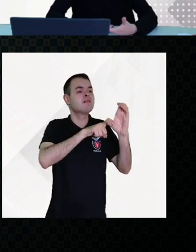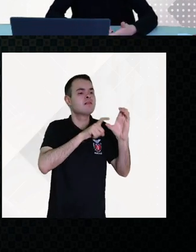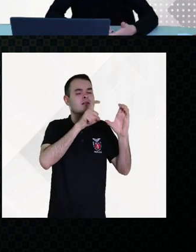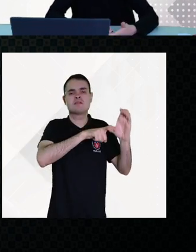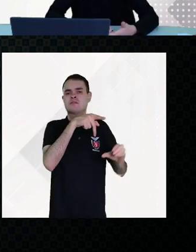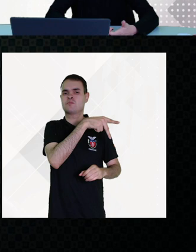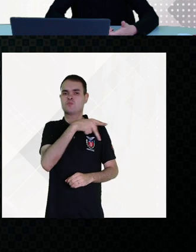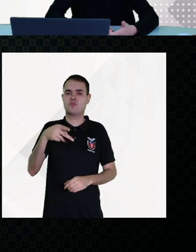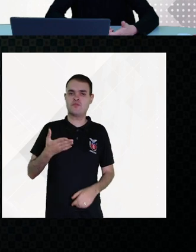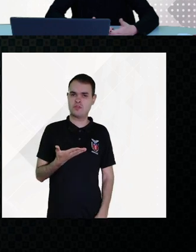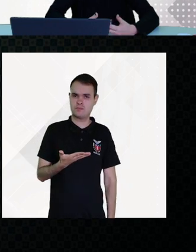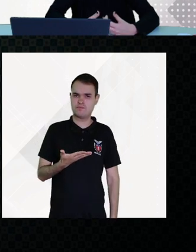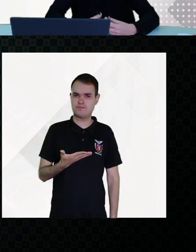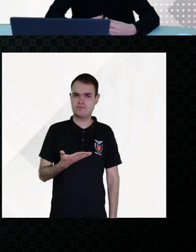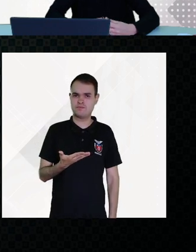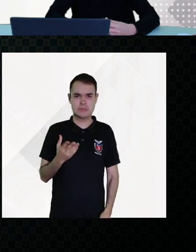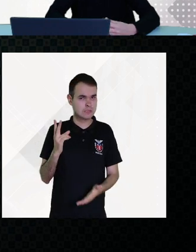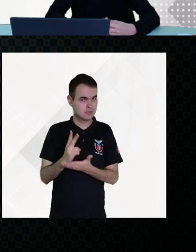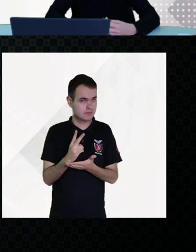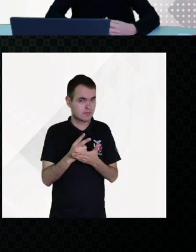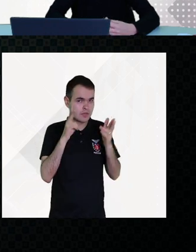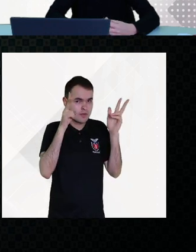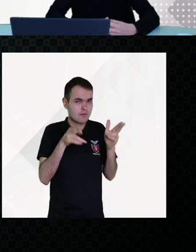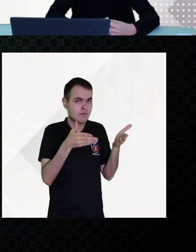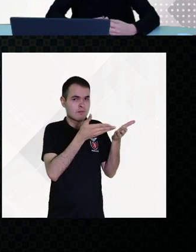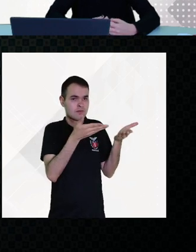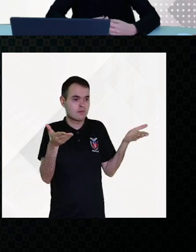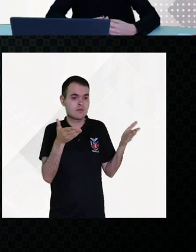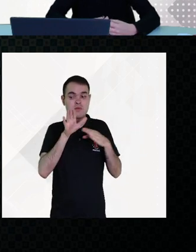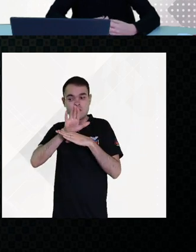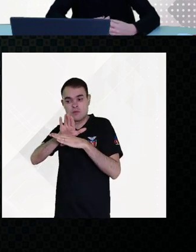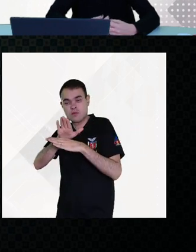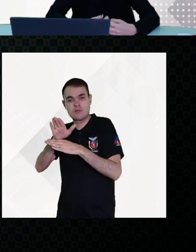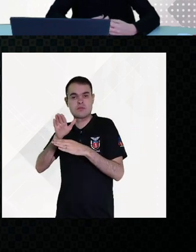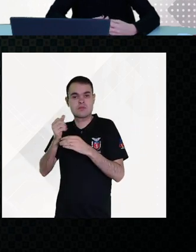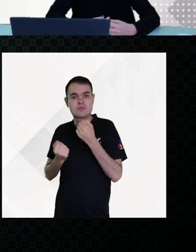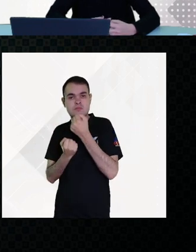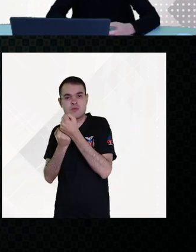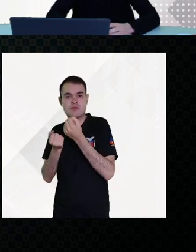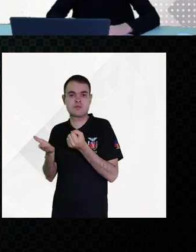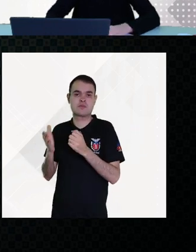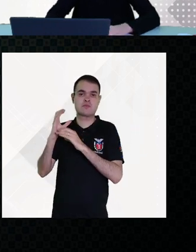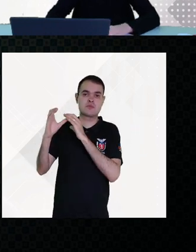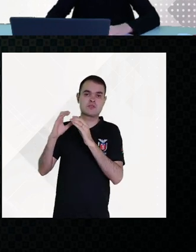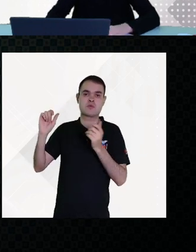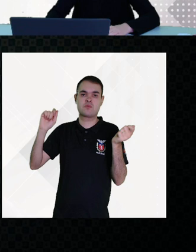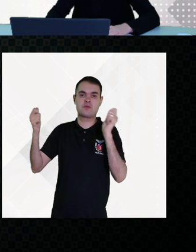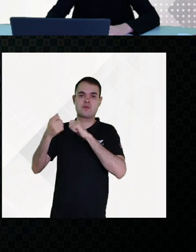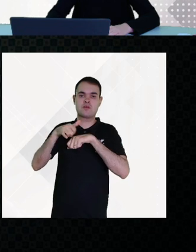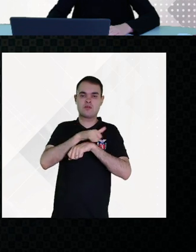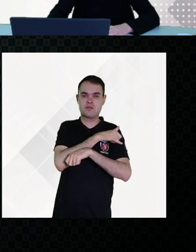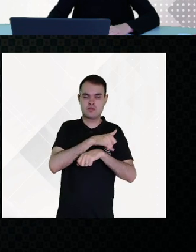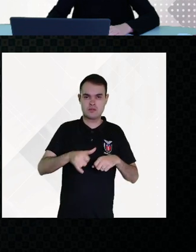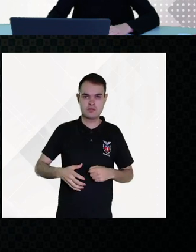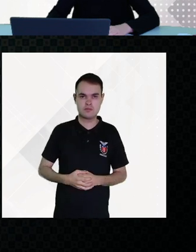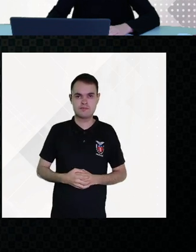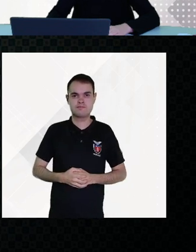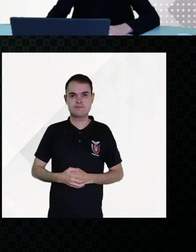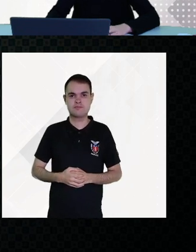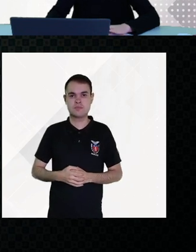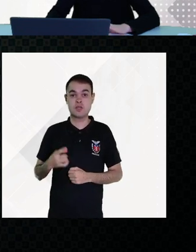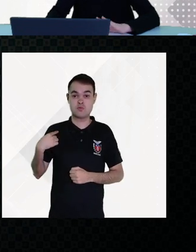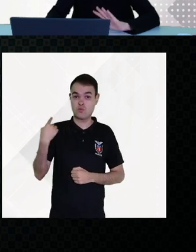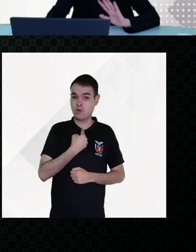que é com que a gente está falando hoje, né? De auxílio, nessa de apoio nessa comunicação alternativa. Então, a gente quer o